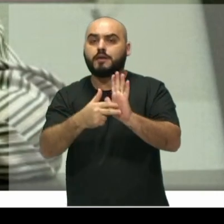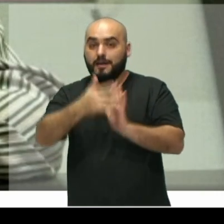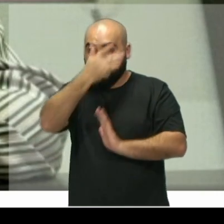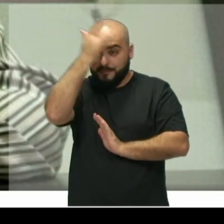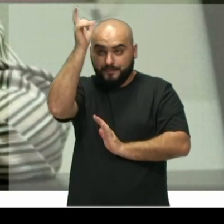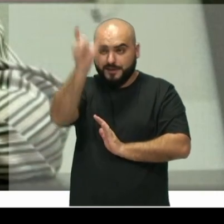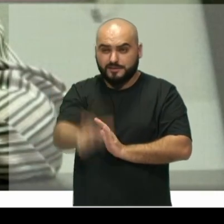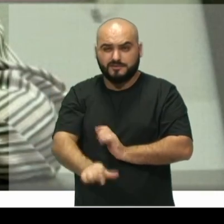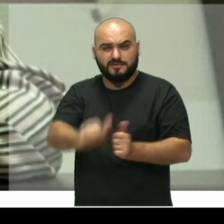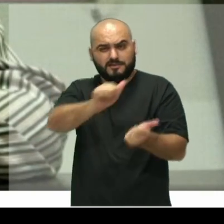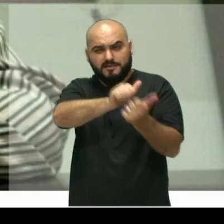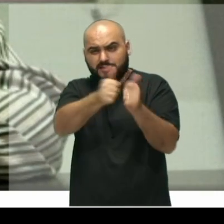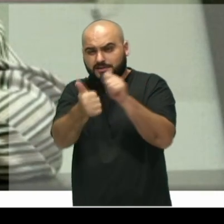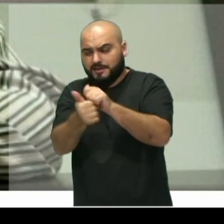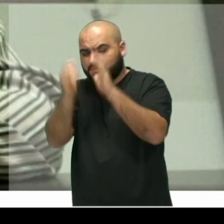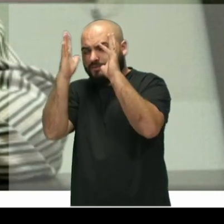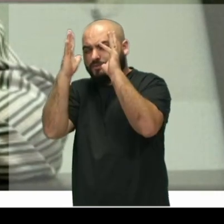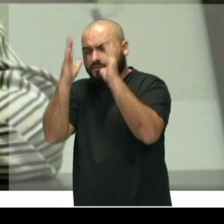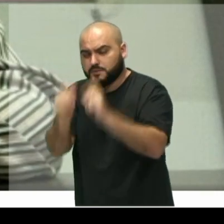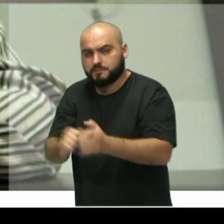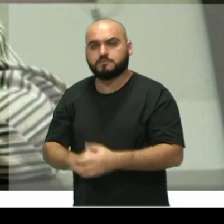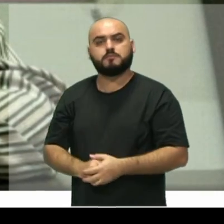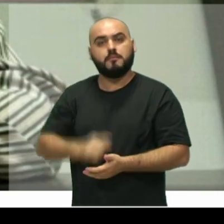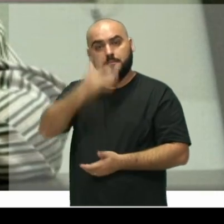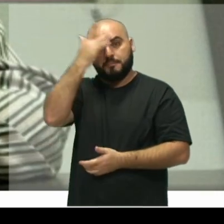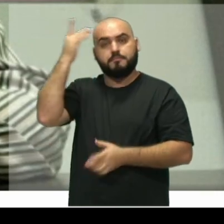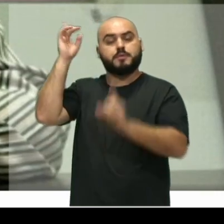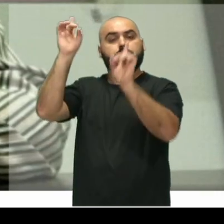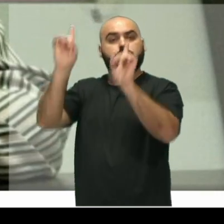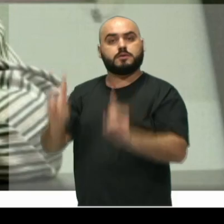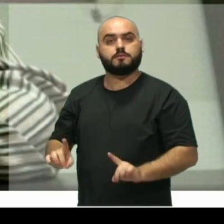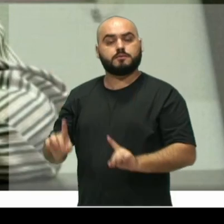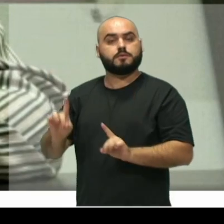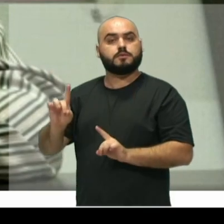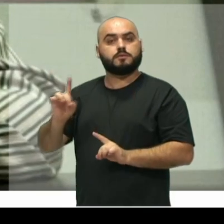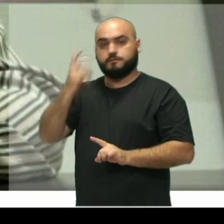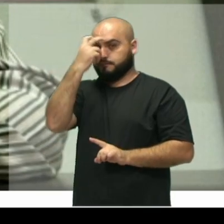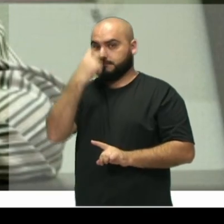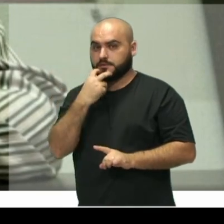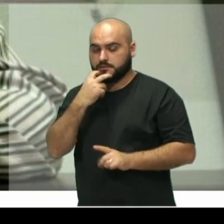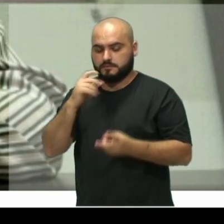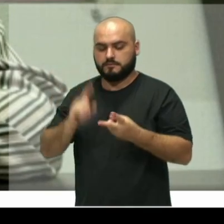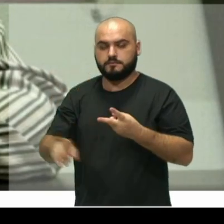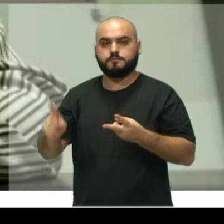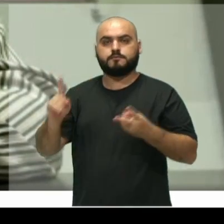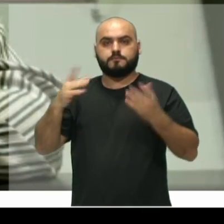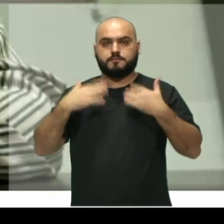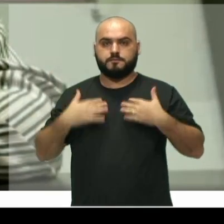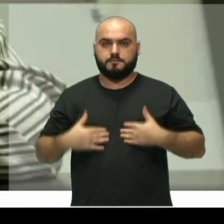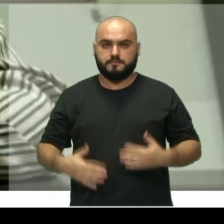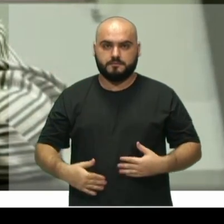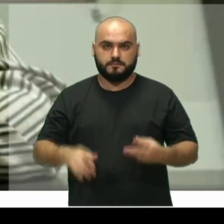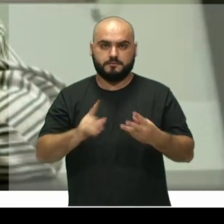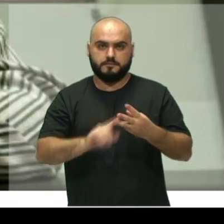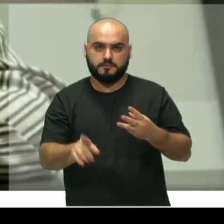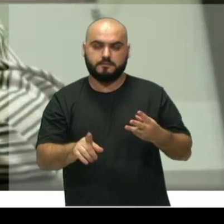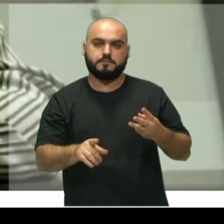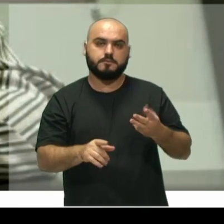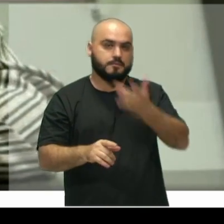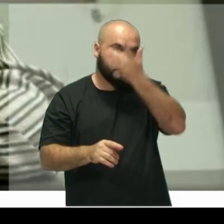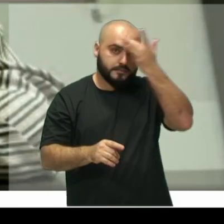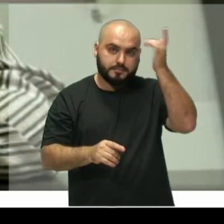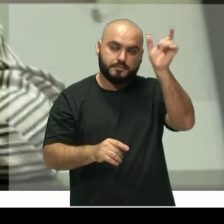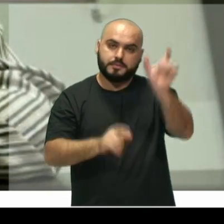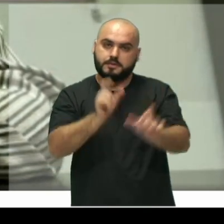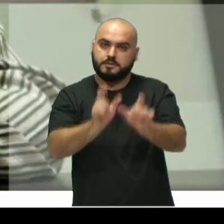deficiência visual, física, seja para a mãe que precisa ter um carrinho de bebê, seja para a pessoa que é da melhor idade, que